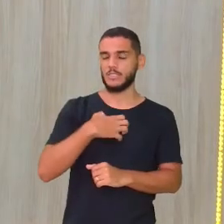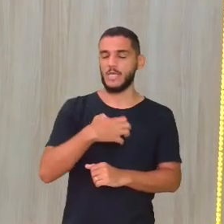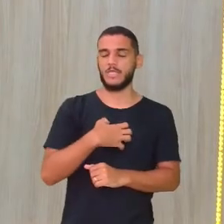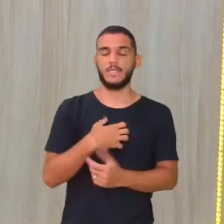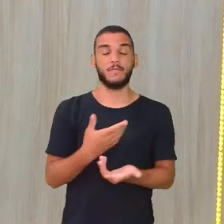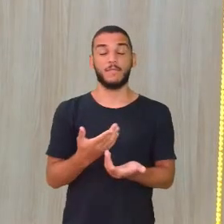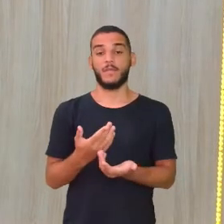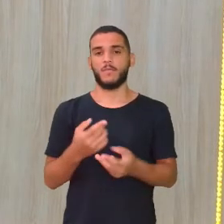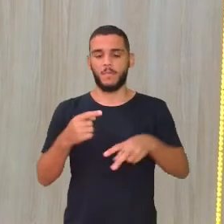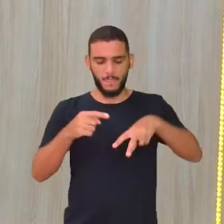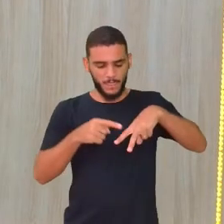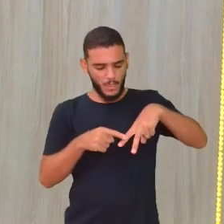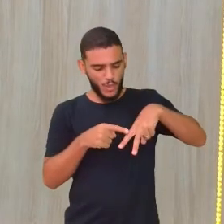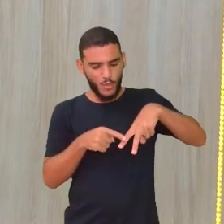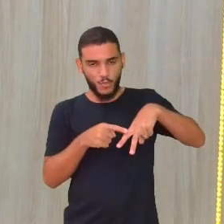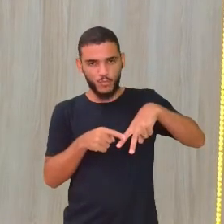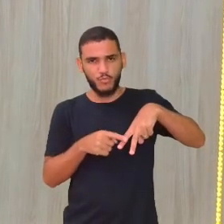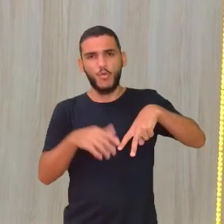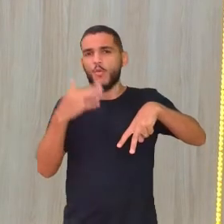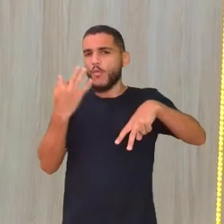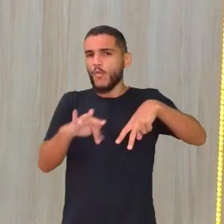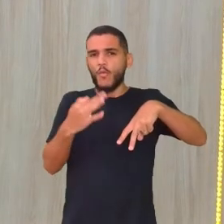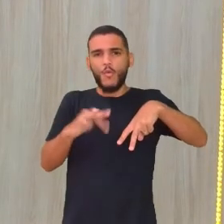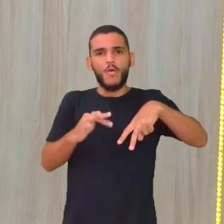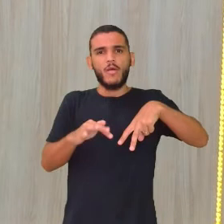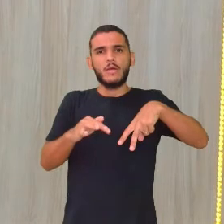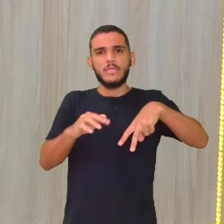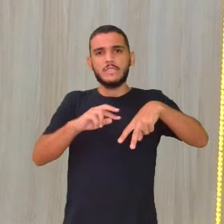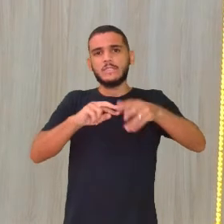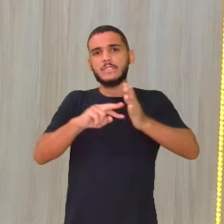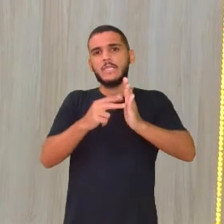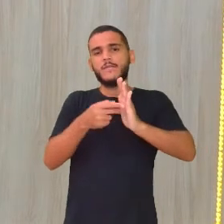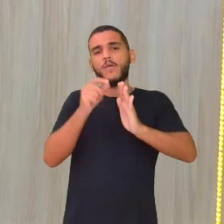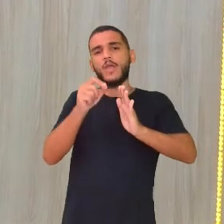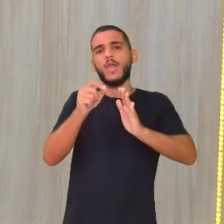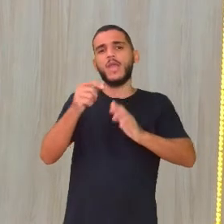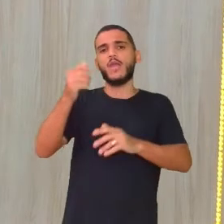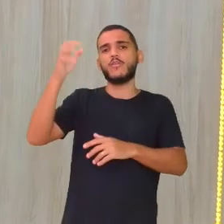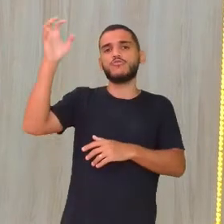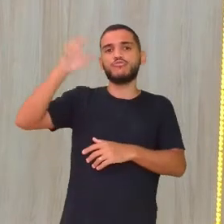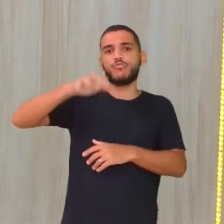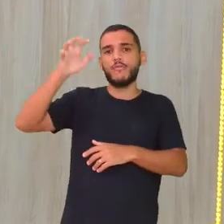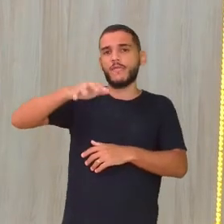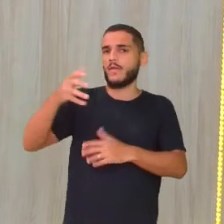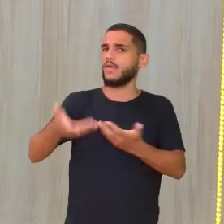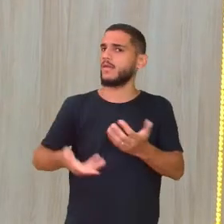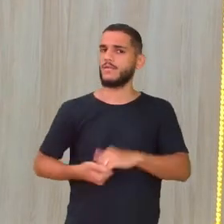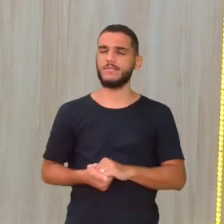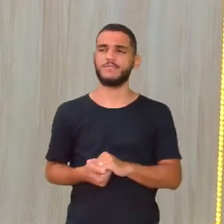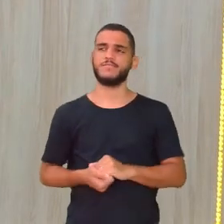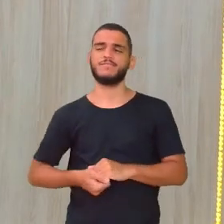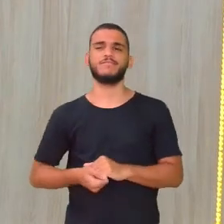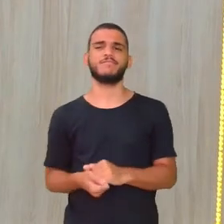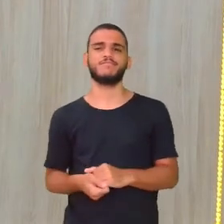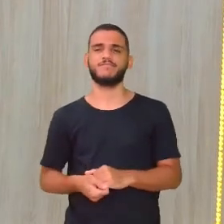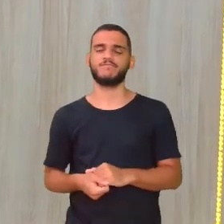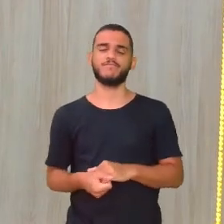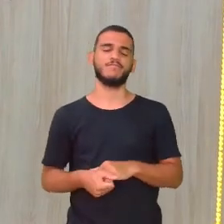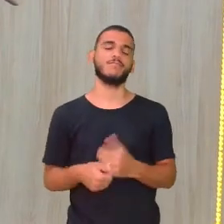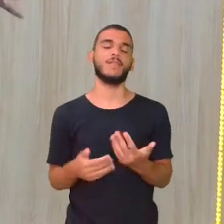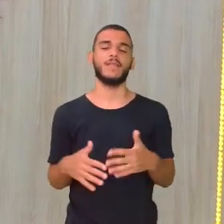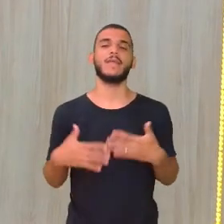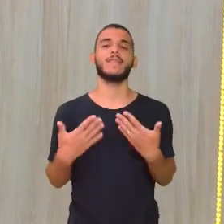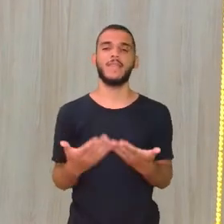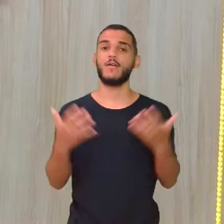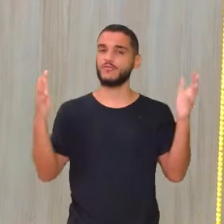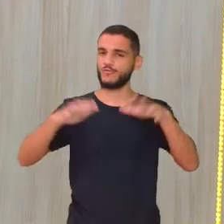tá doendo, vai chover. E Meu chove pino. mesmo. Exatamente, né? Meu joanete tá doendo, então vai chover. Então, e